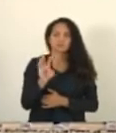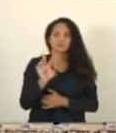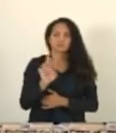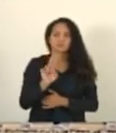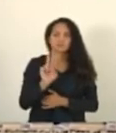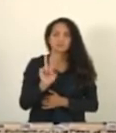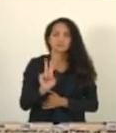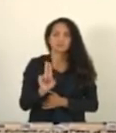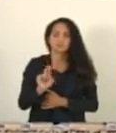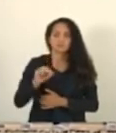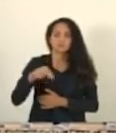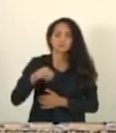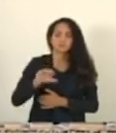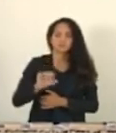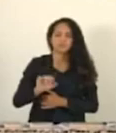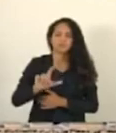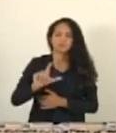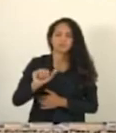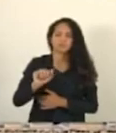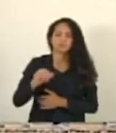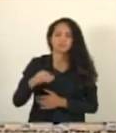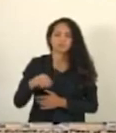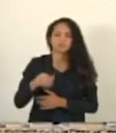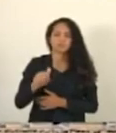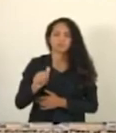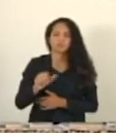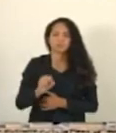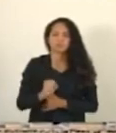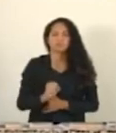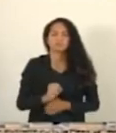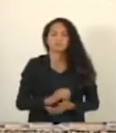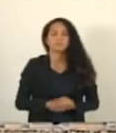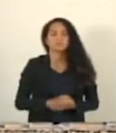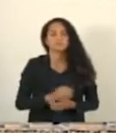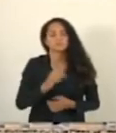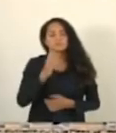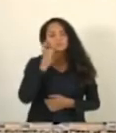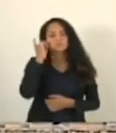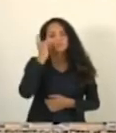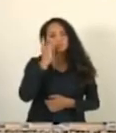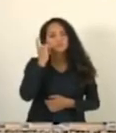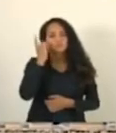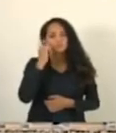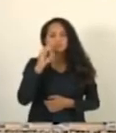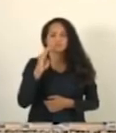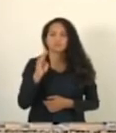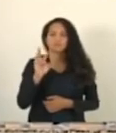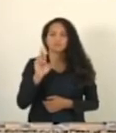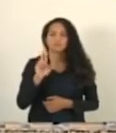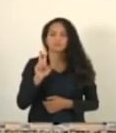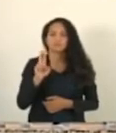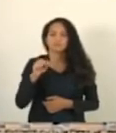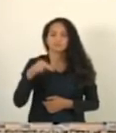tivesse conferido também, né? Deputado Marcos Garcia, seu áudio está aberto. Deputado Bruno Lamas.